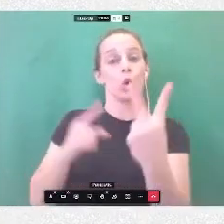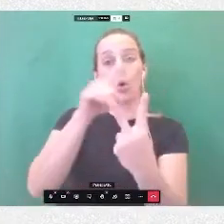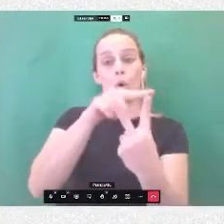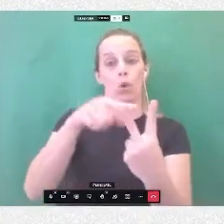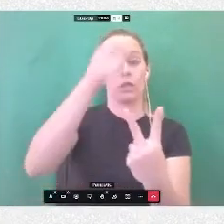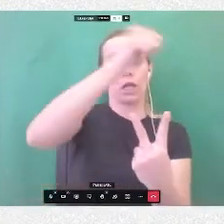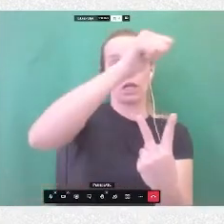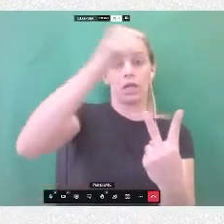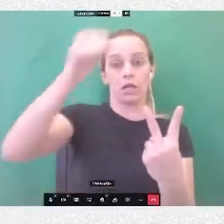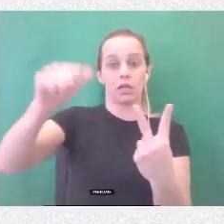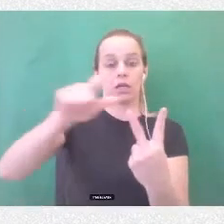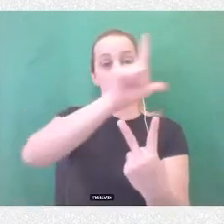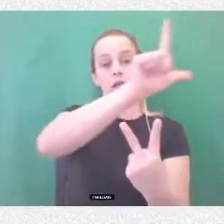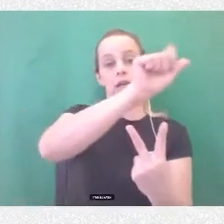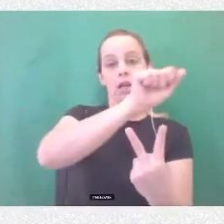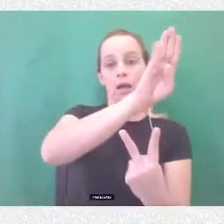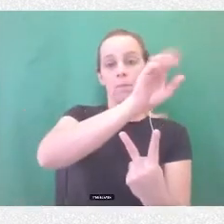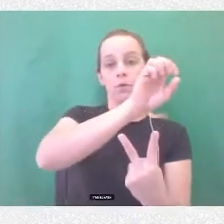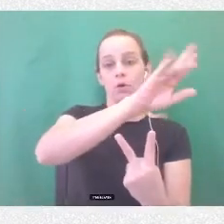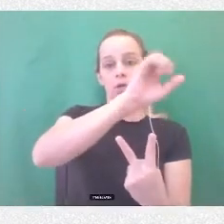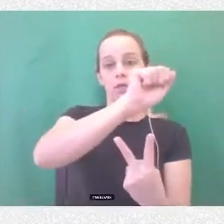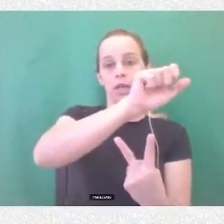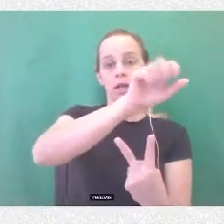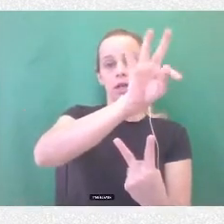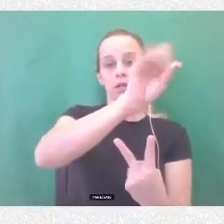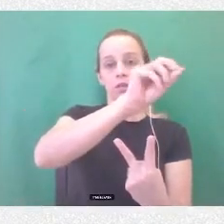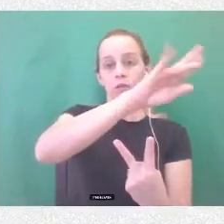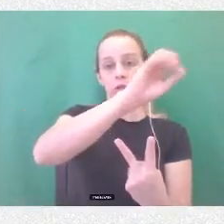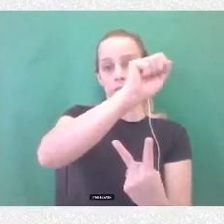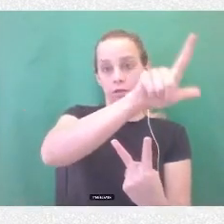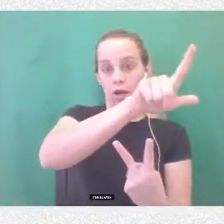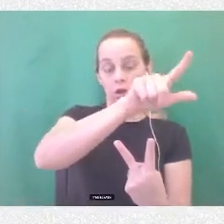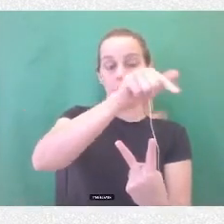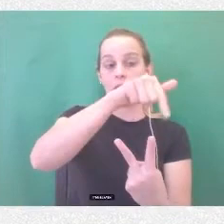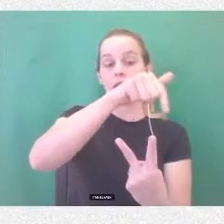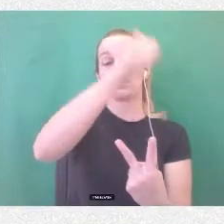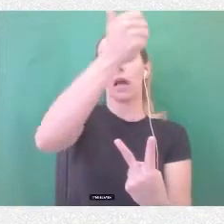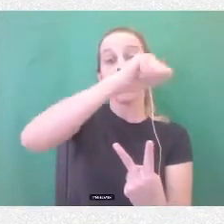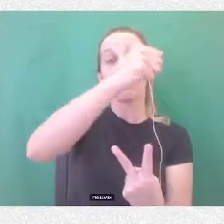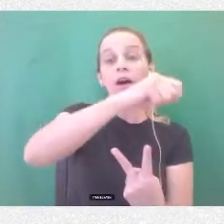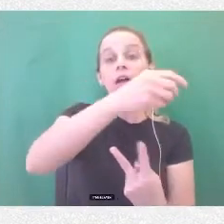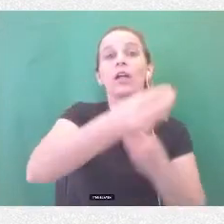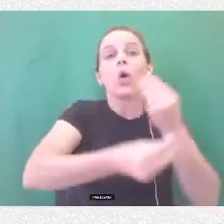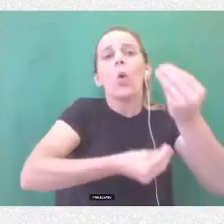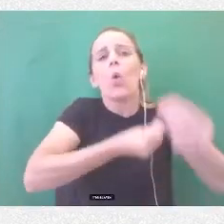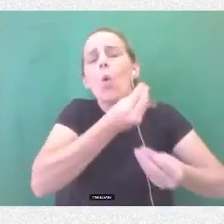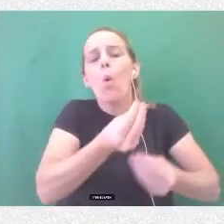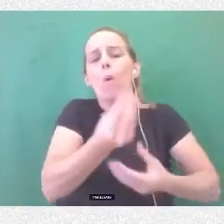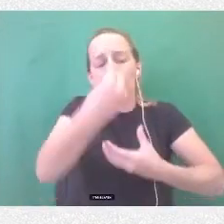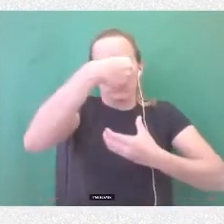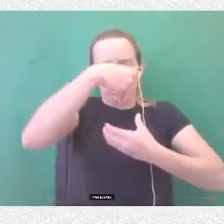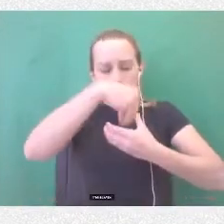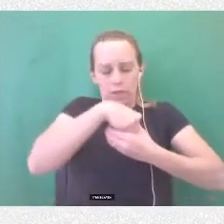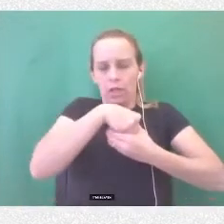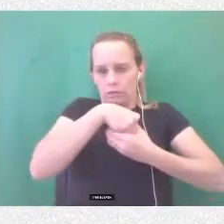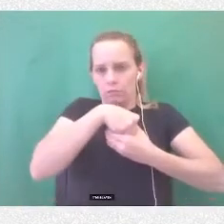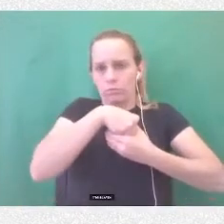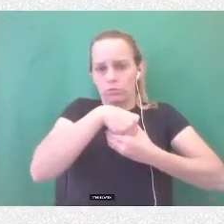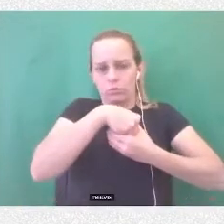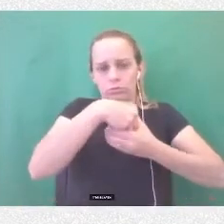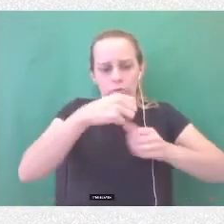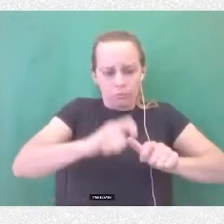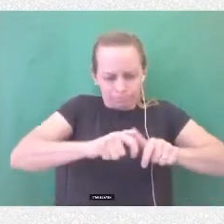análise laboratorial, onde a gente avalia a ação dos anticorpos neutralizantes contra aquela